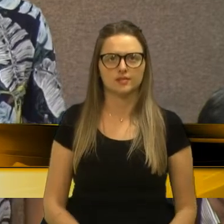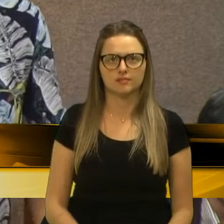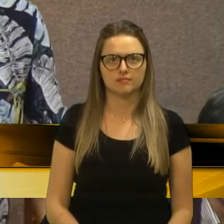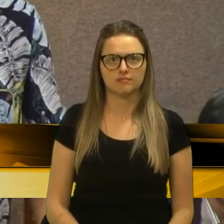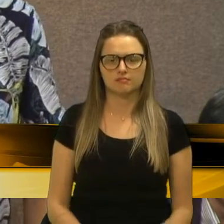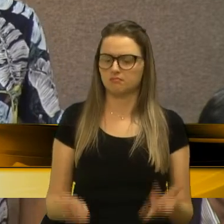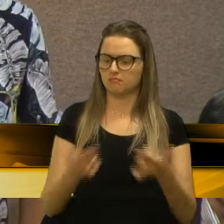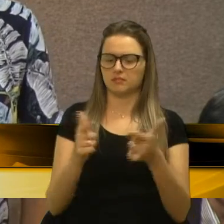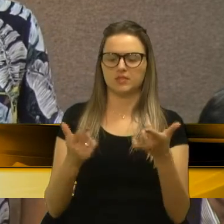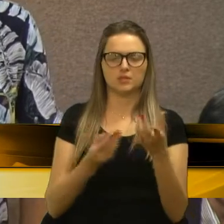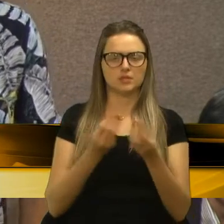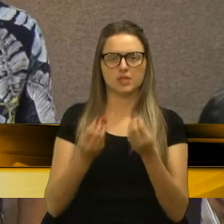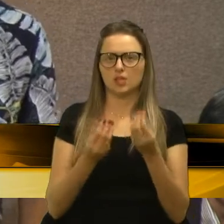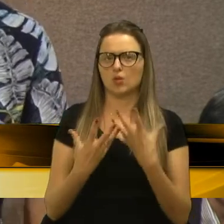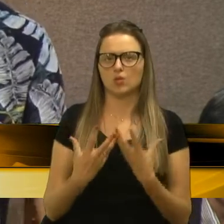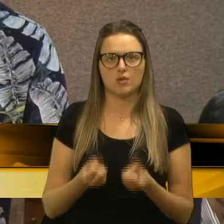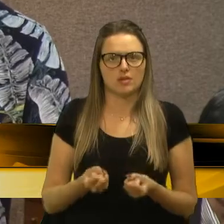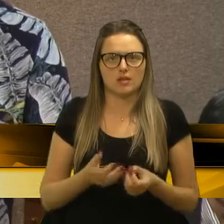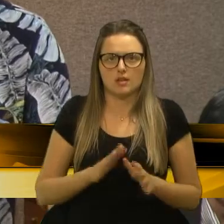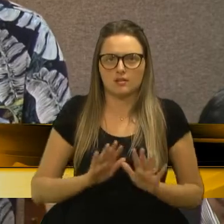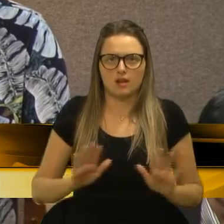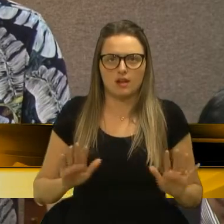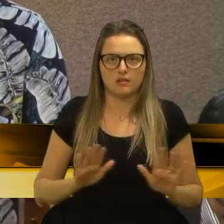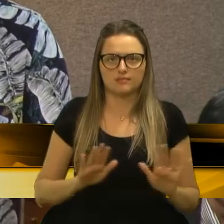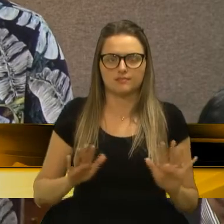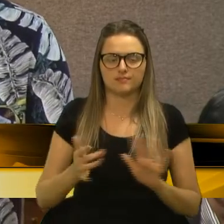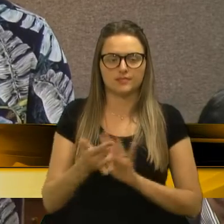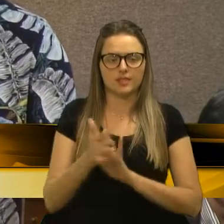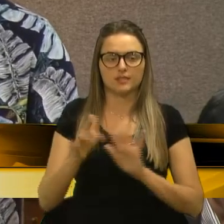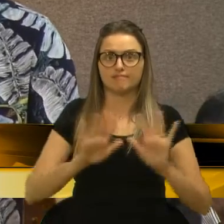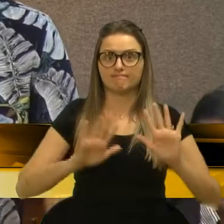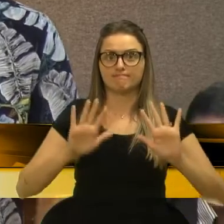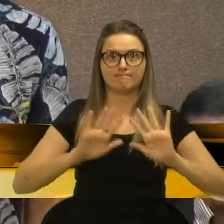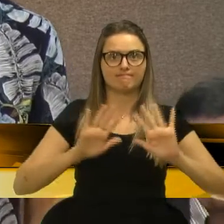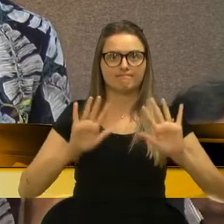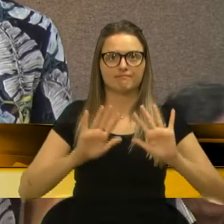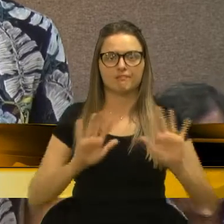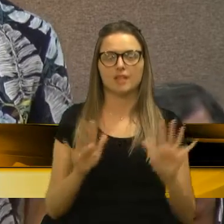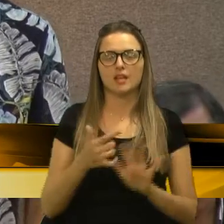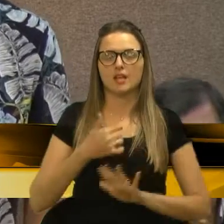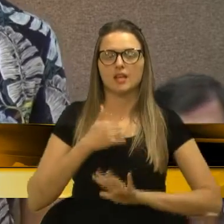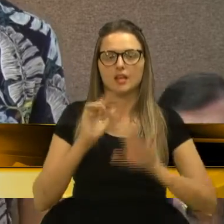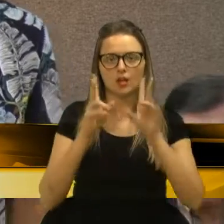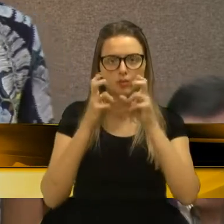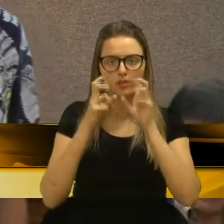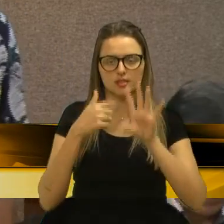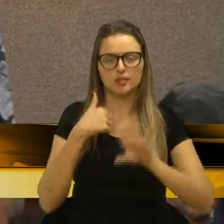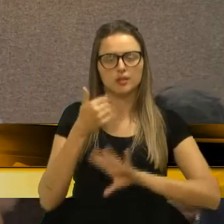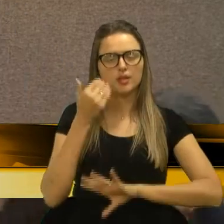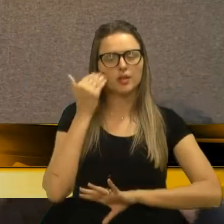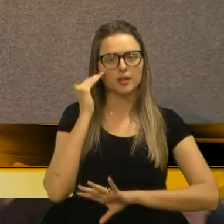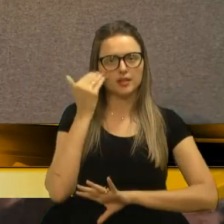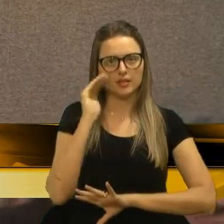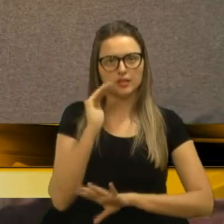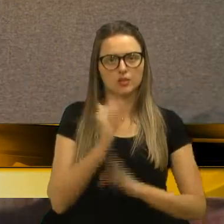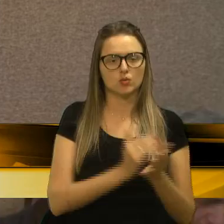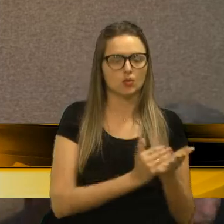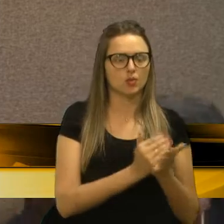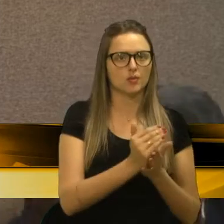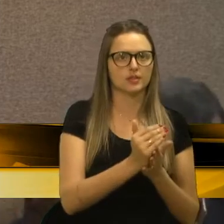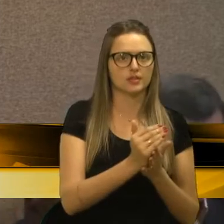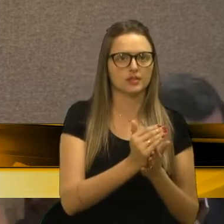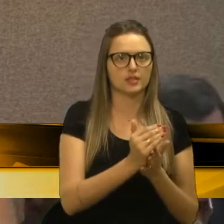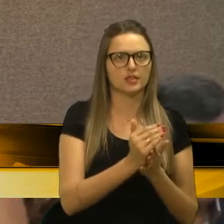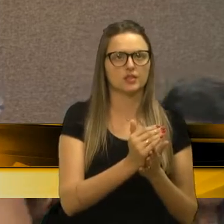Não dá mais para aceitar isso. Não dá mais para aceitar isso. Eu vejo, entendo, começando por nosso partido,